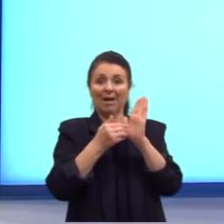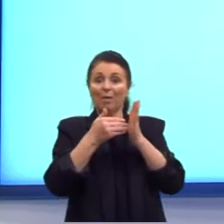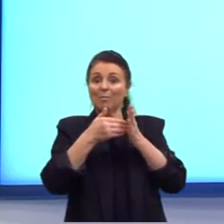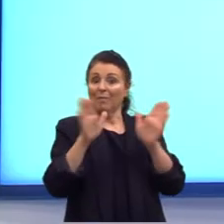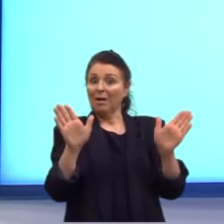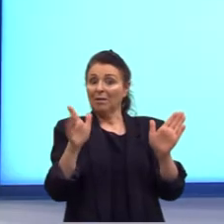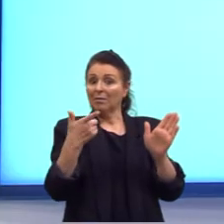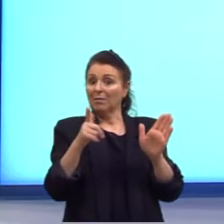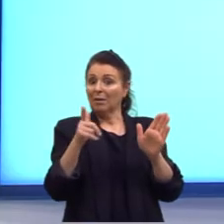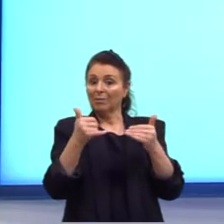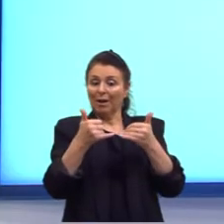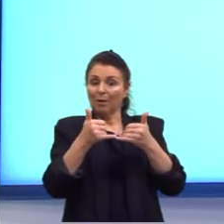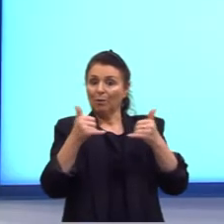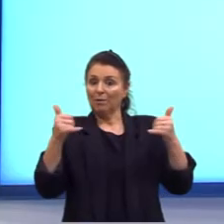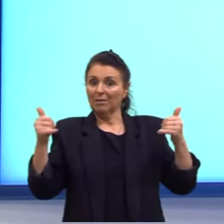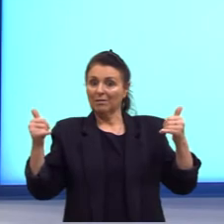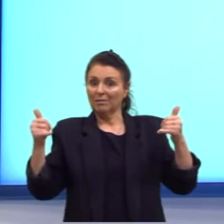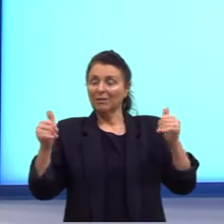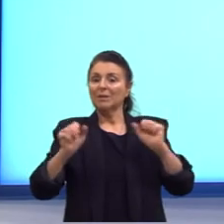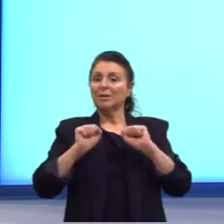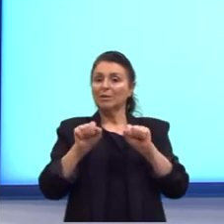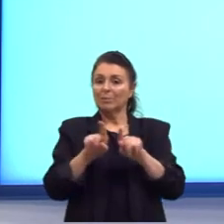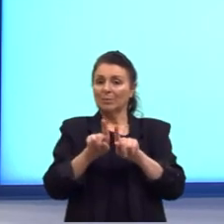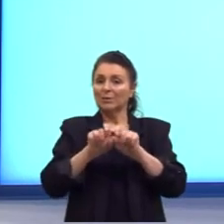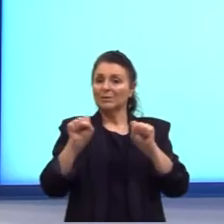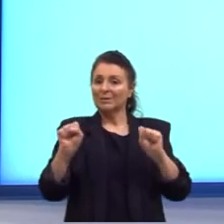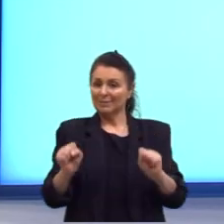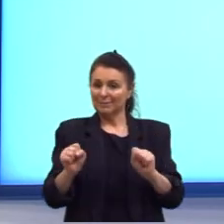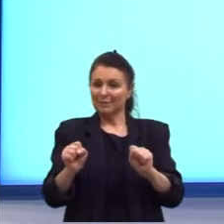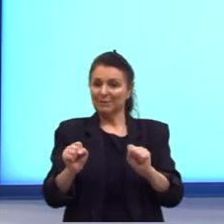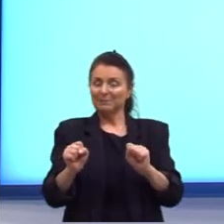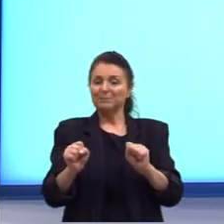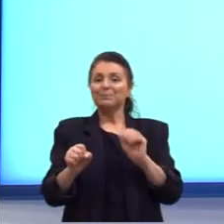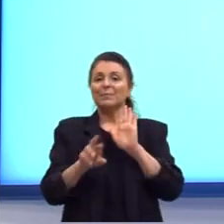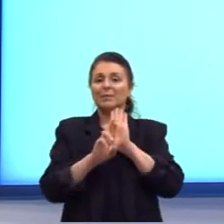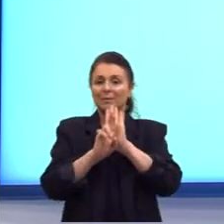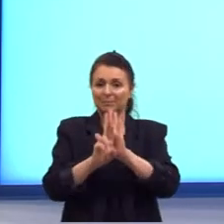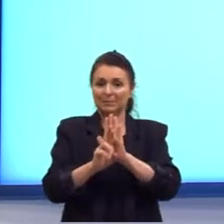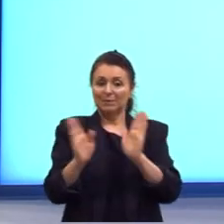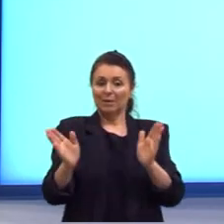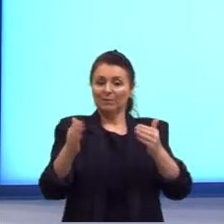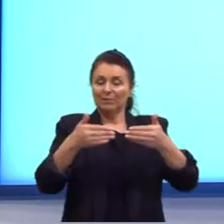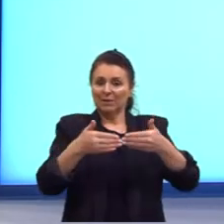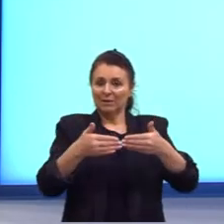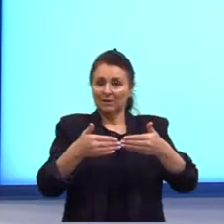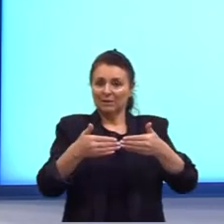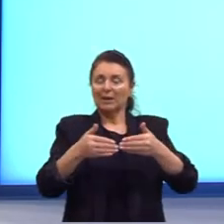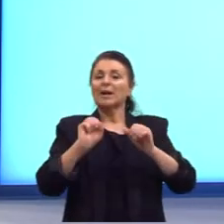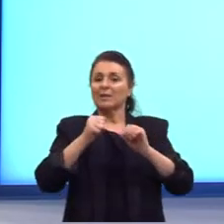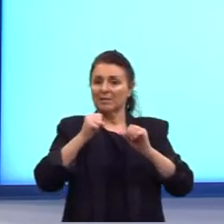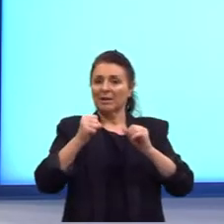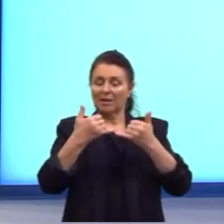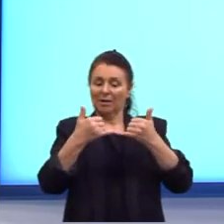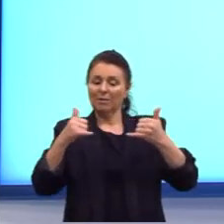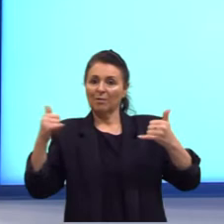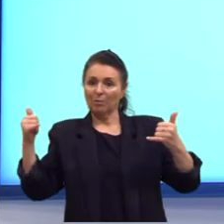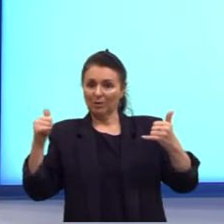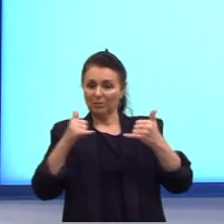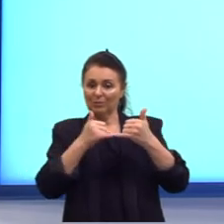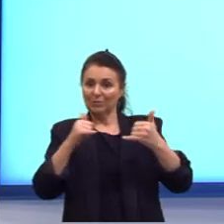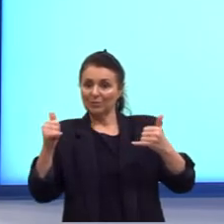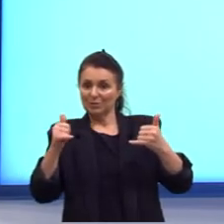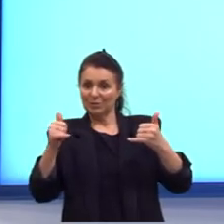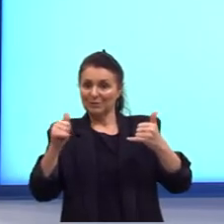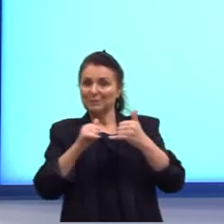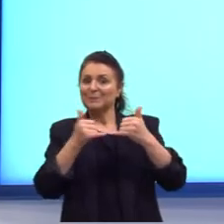passando corrente e a gente também pode rir né representar ela de forma fechada Aí sim passa a corrente né é